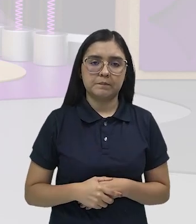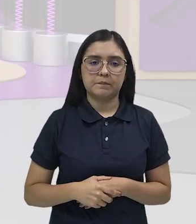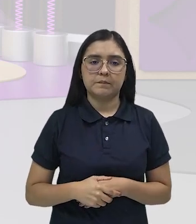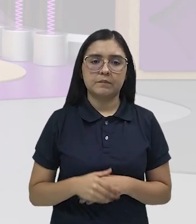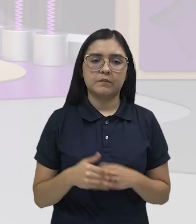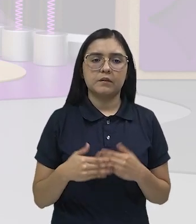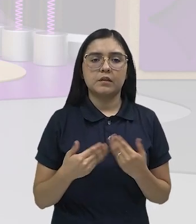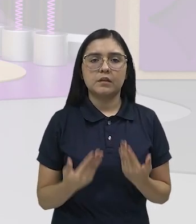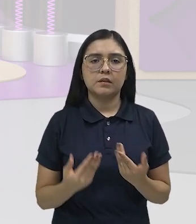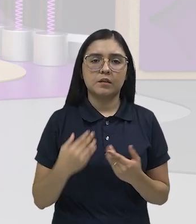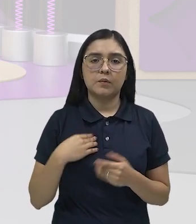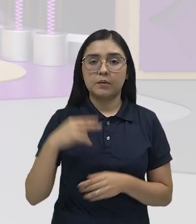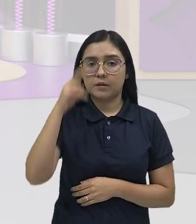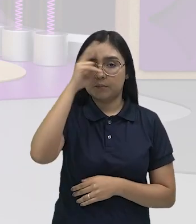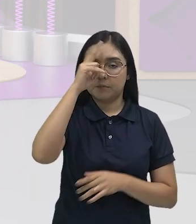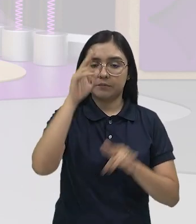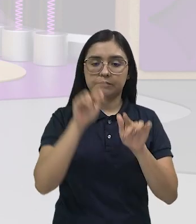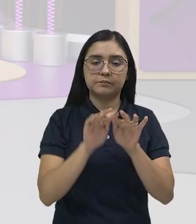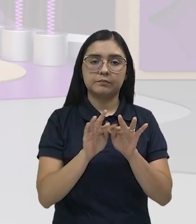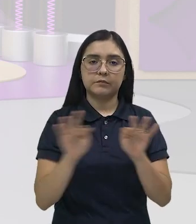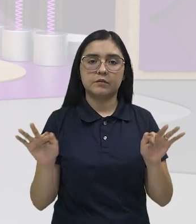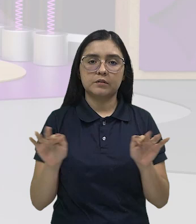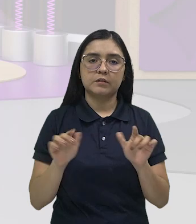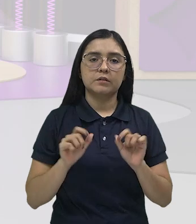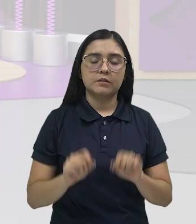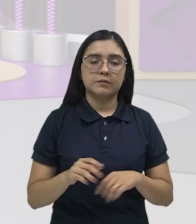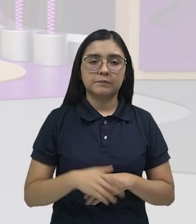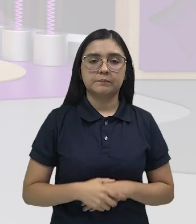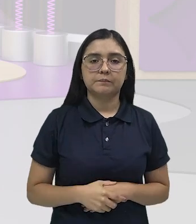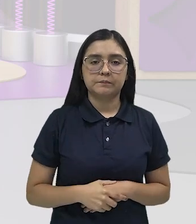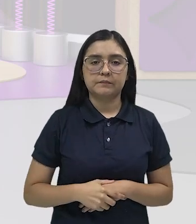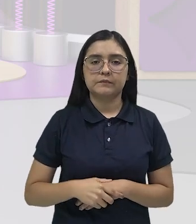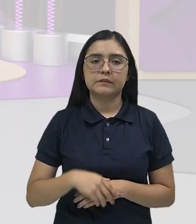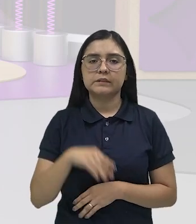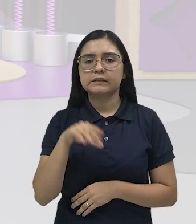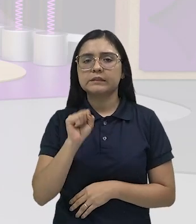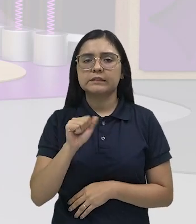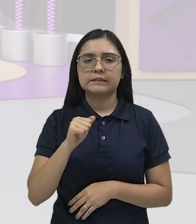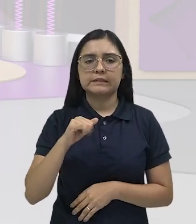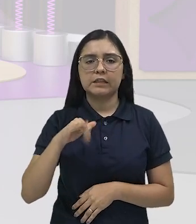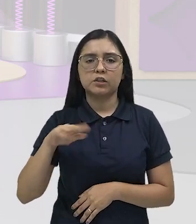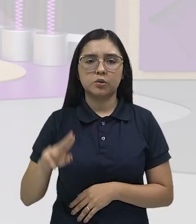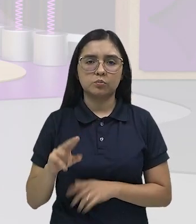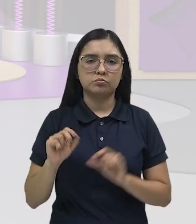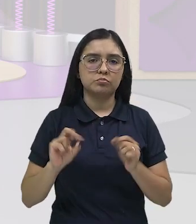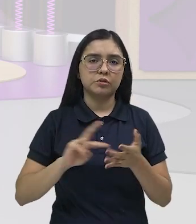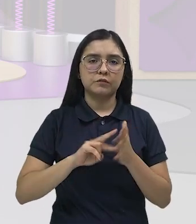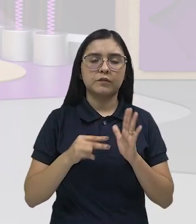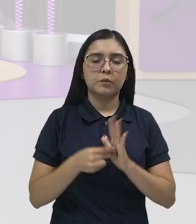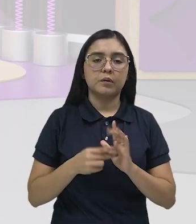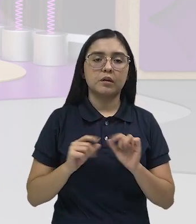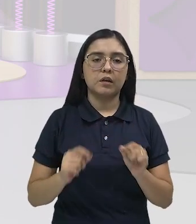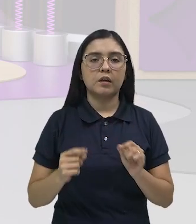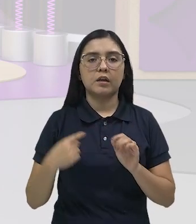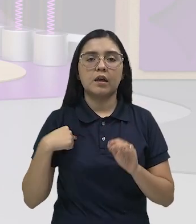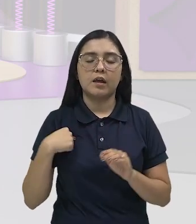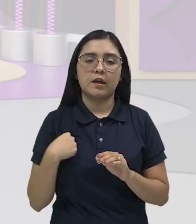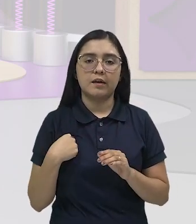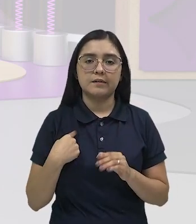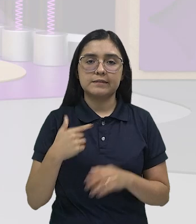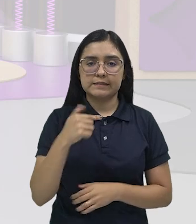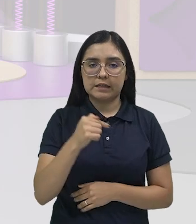se saiu, quer dizer, vai ter que ser descontado. O que é descontado é subtraído.